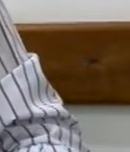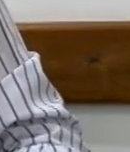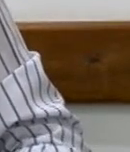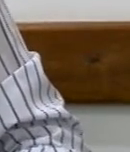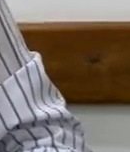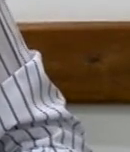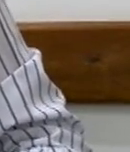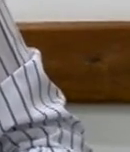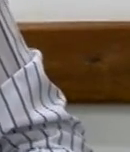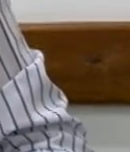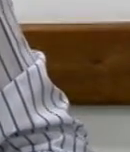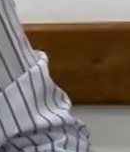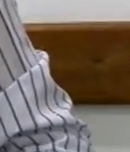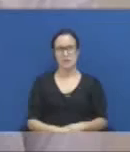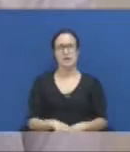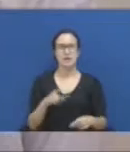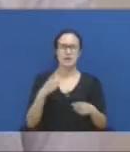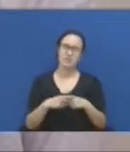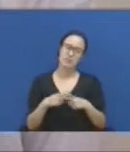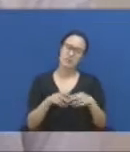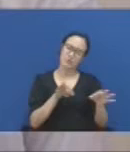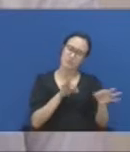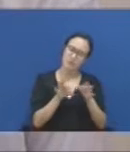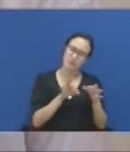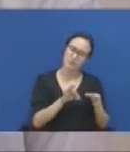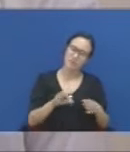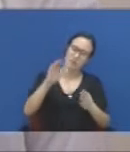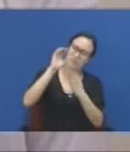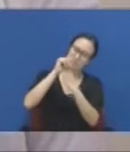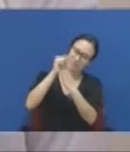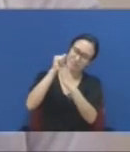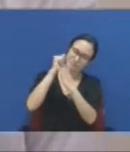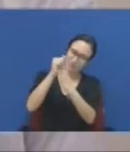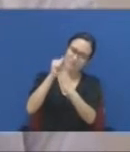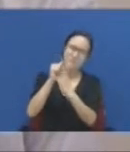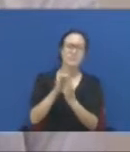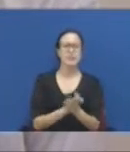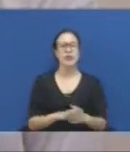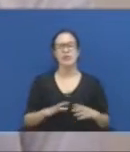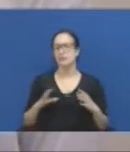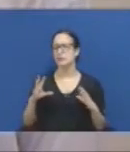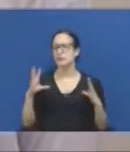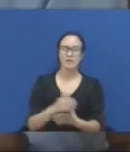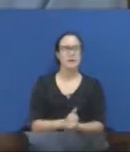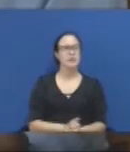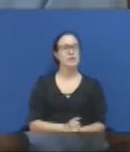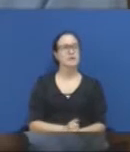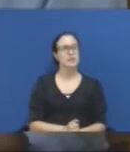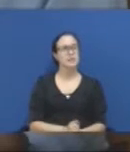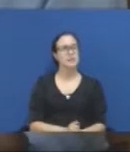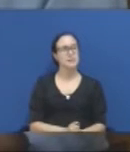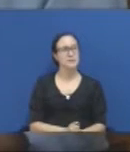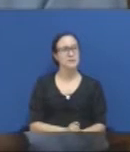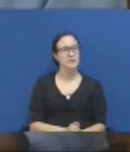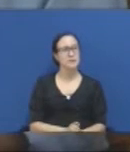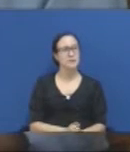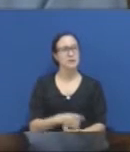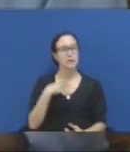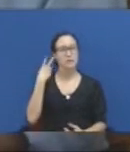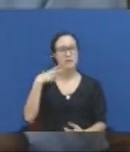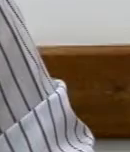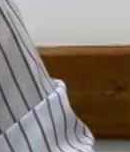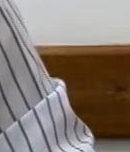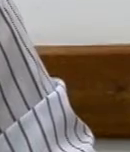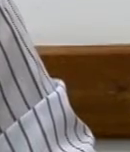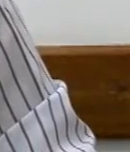reconhecido como cidadão limeirense Cerqueira fala também sobre o reconhecimento dos serviços prestados por José Carneiro da